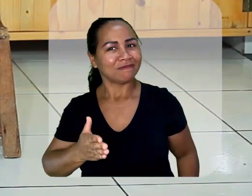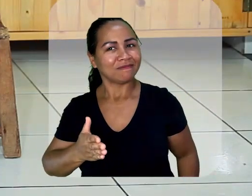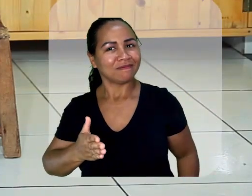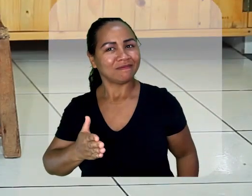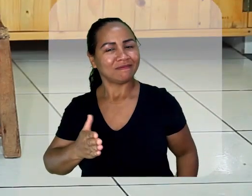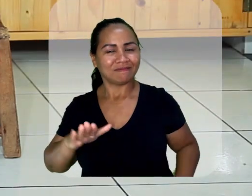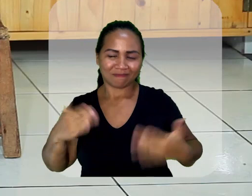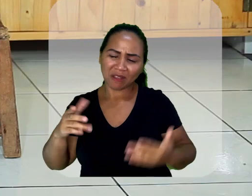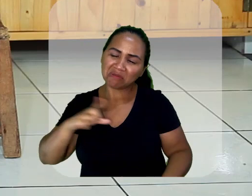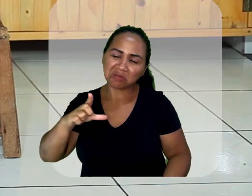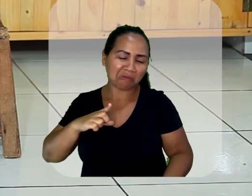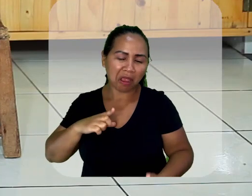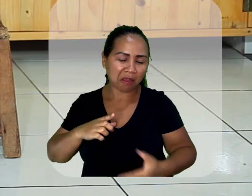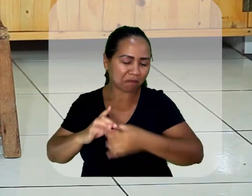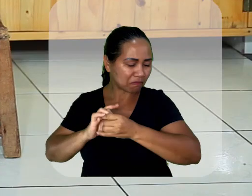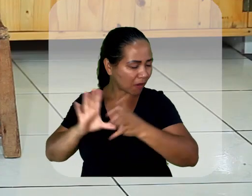quando tiver que ir.